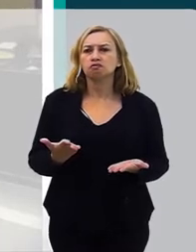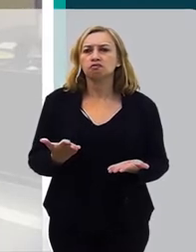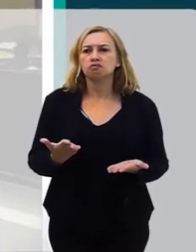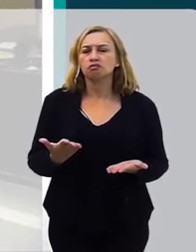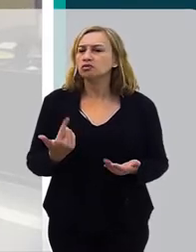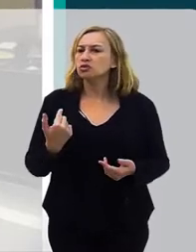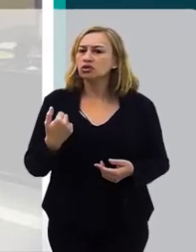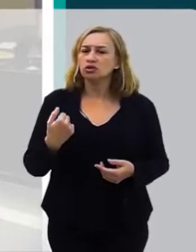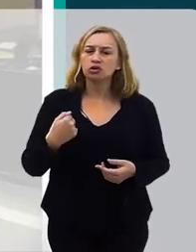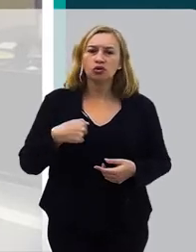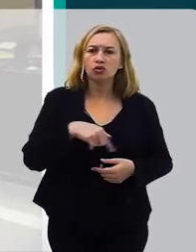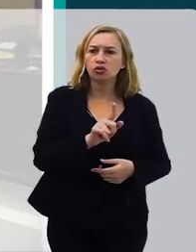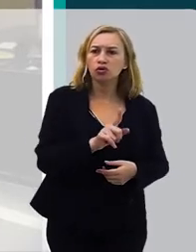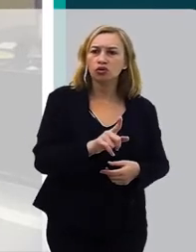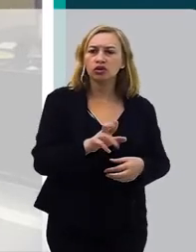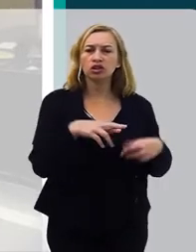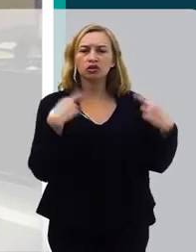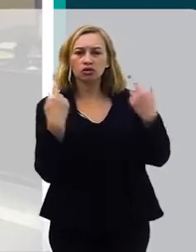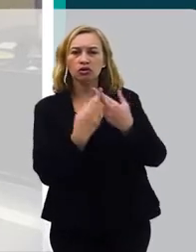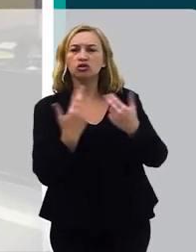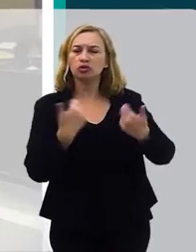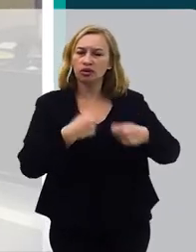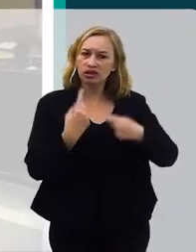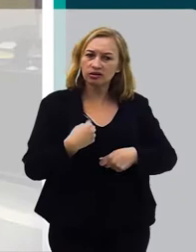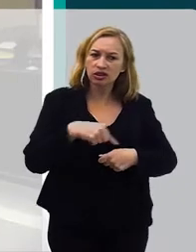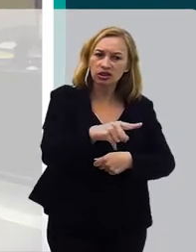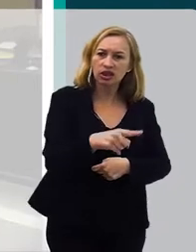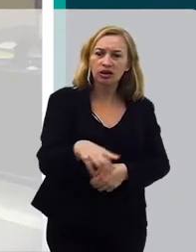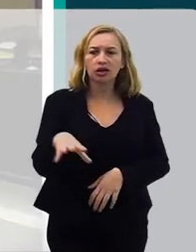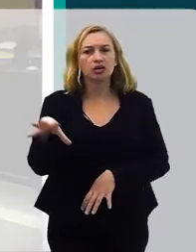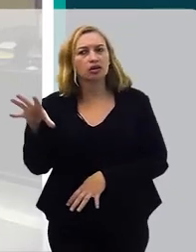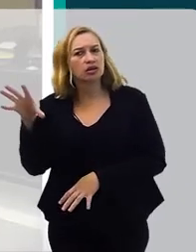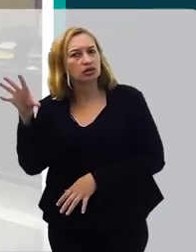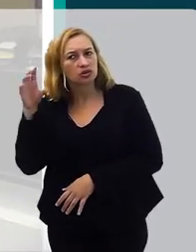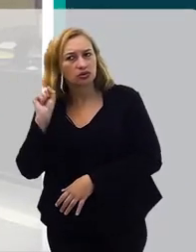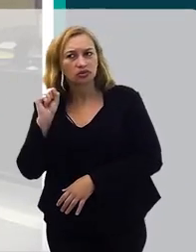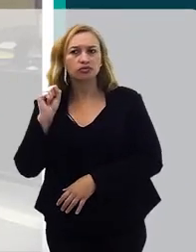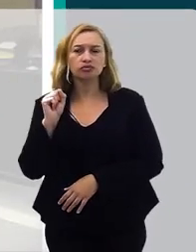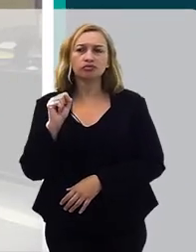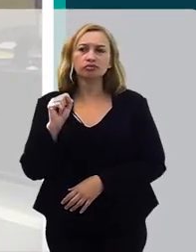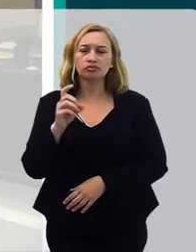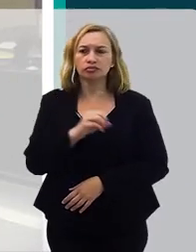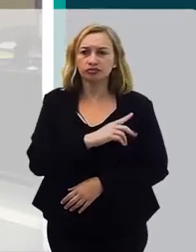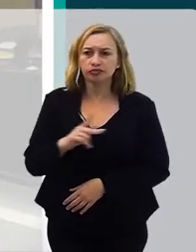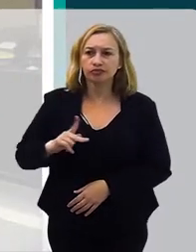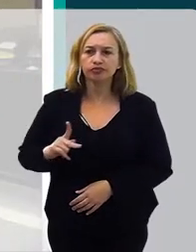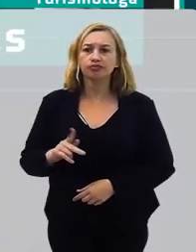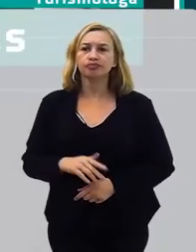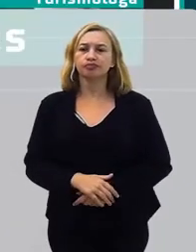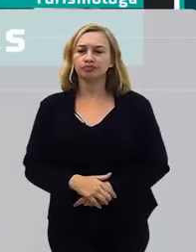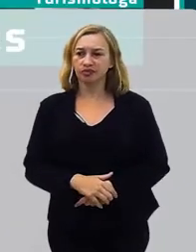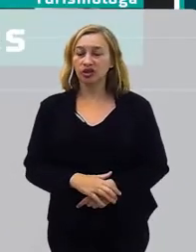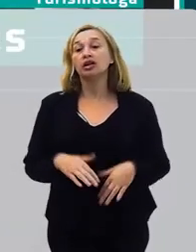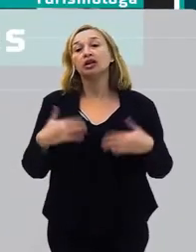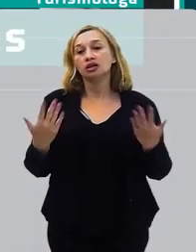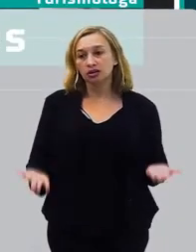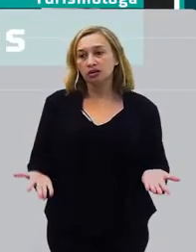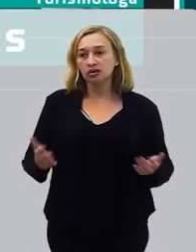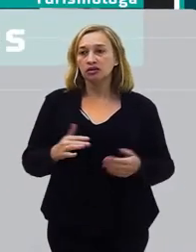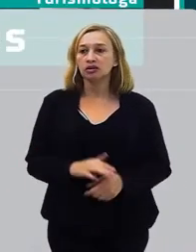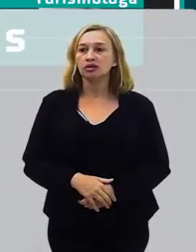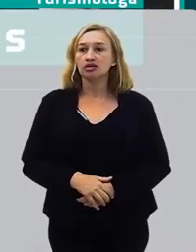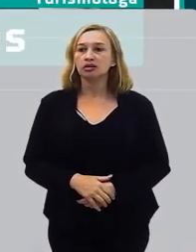nas sessões seguintes que eu precisava ir lá para ser ouvida pela defensoria. Então,